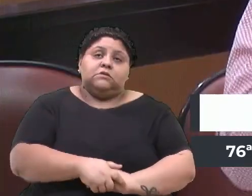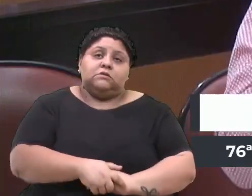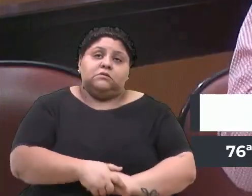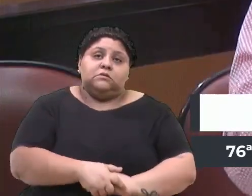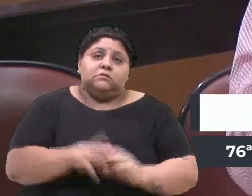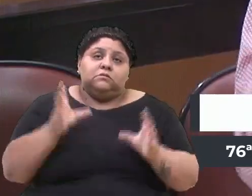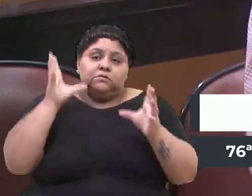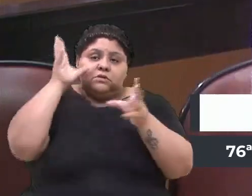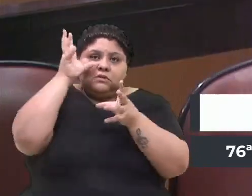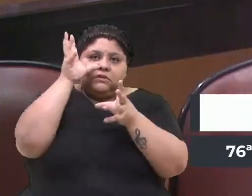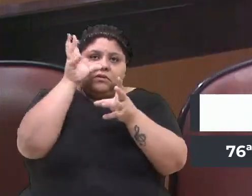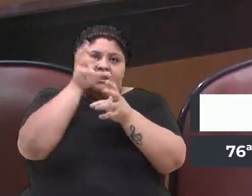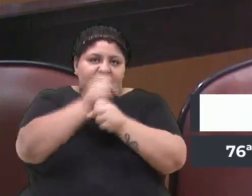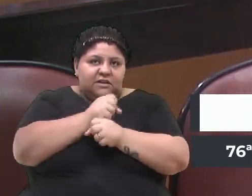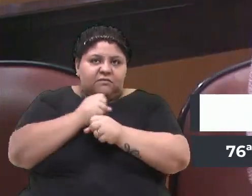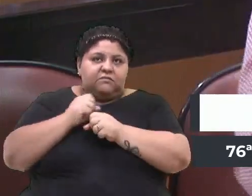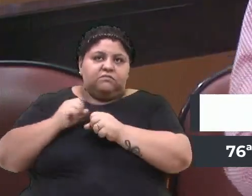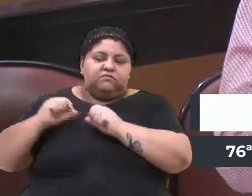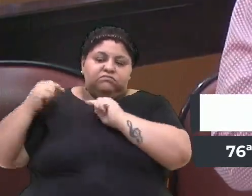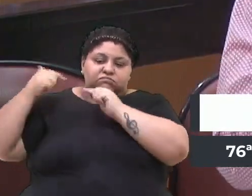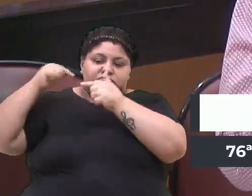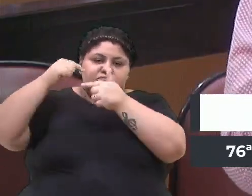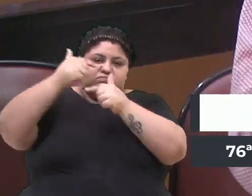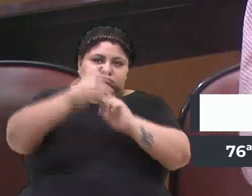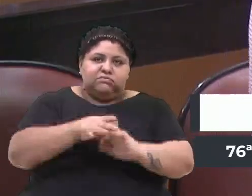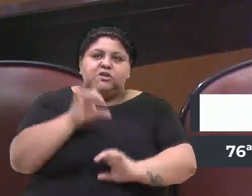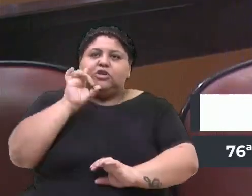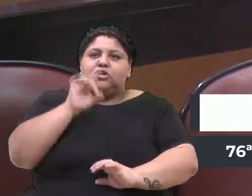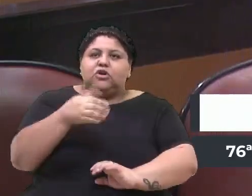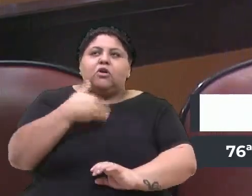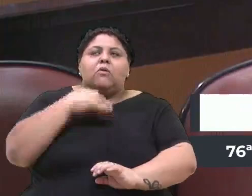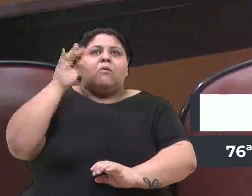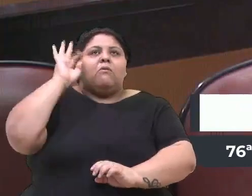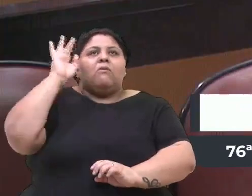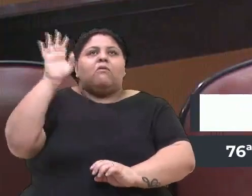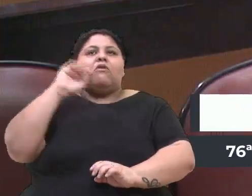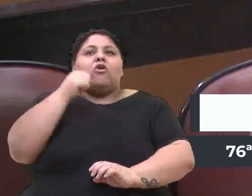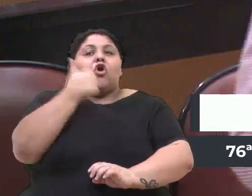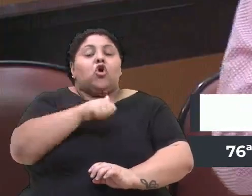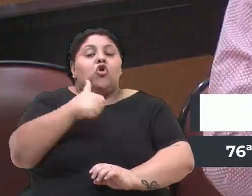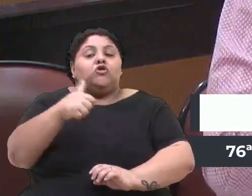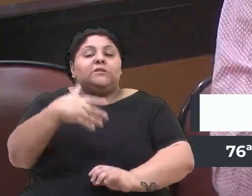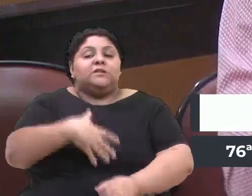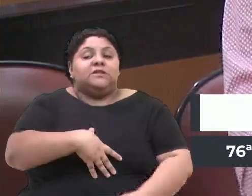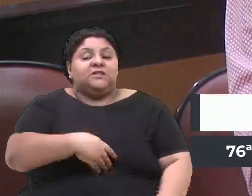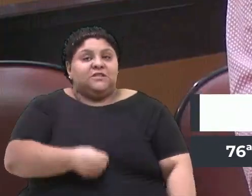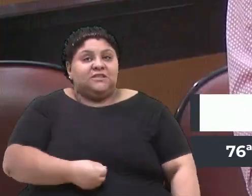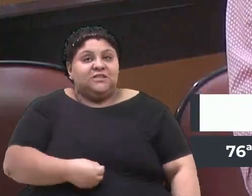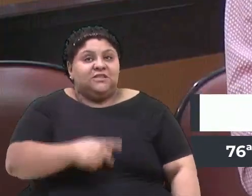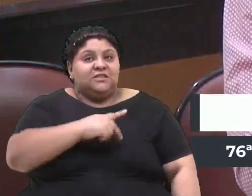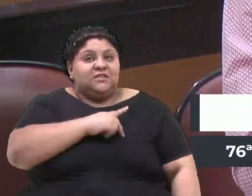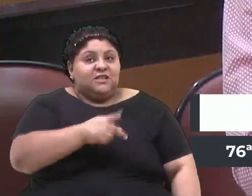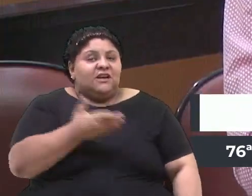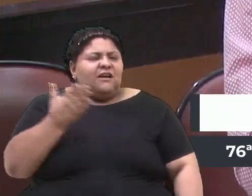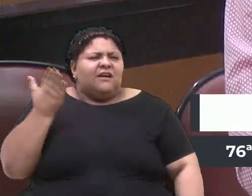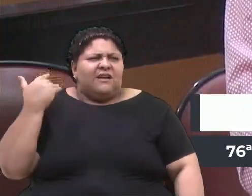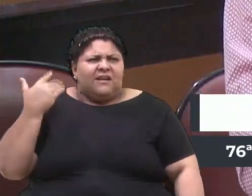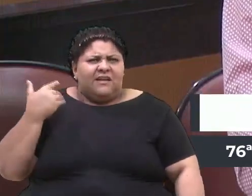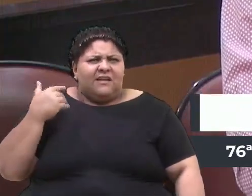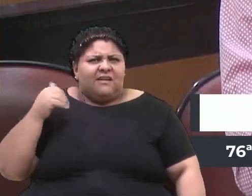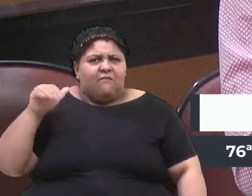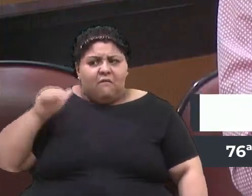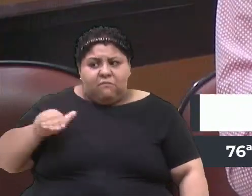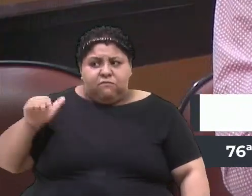resumo da sua trajetória, colega, eu imagino aqui 11 filhos, colega presidente, naquela época,